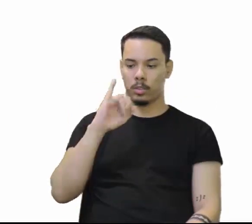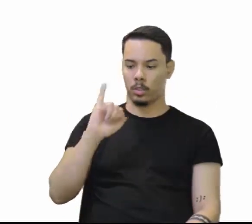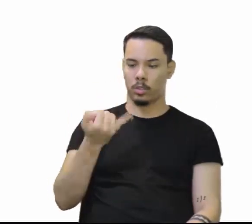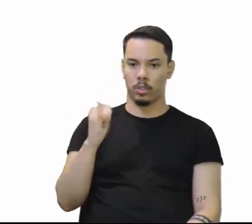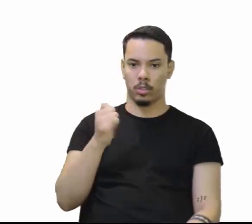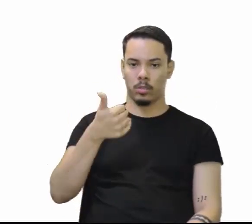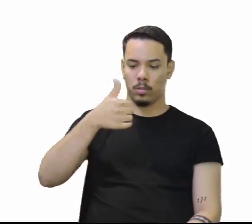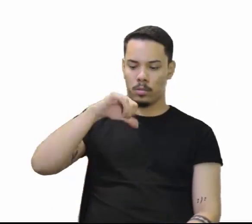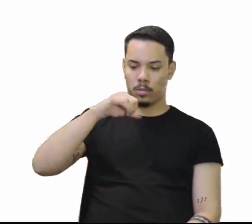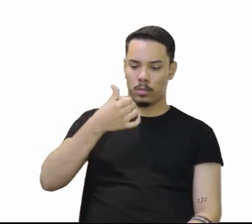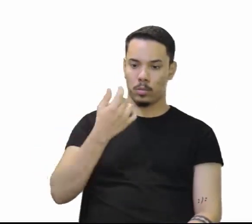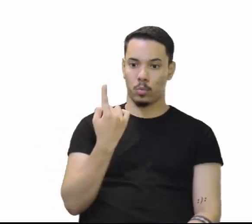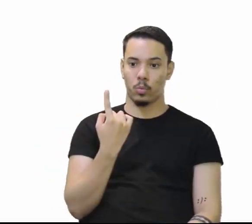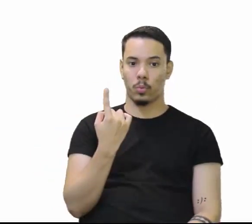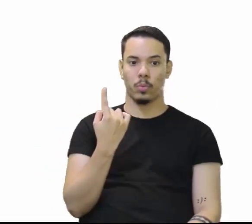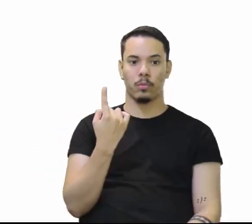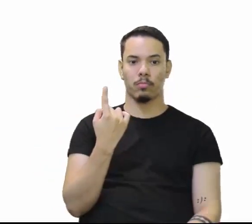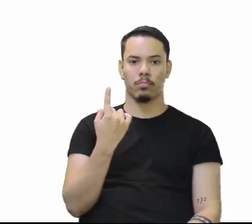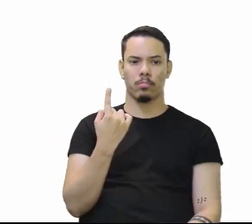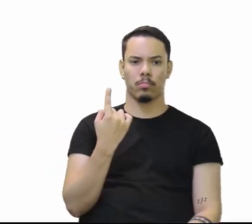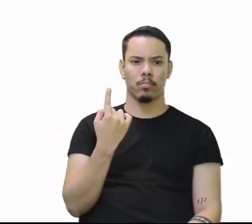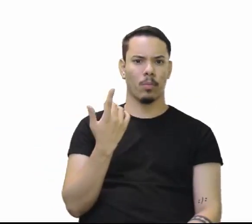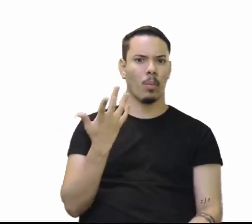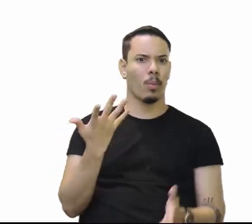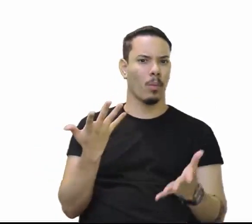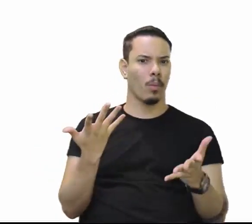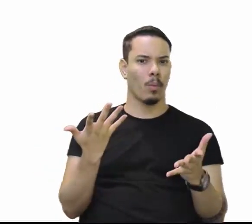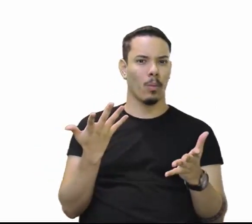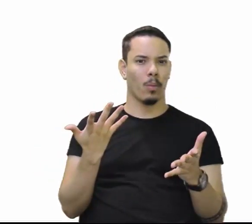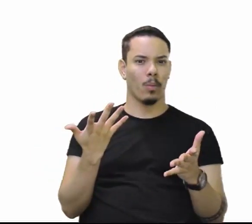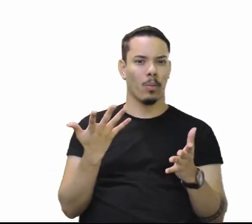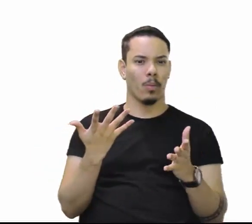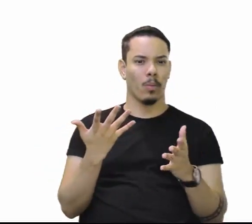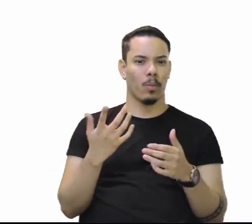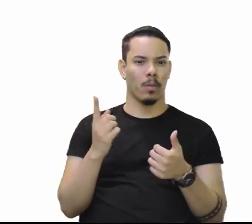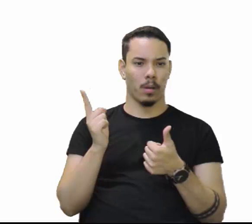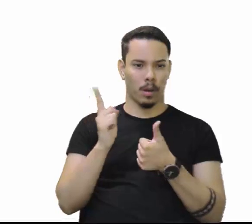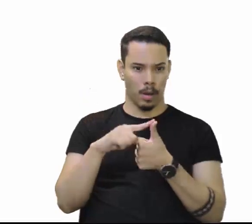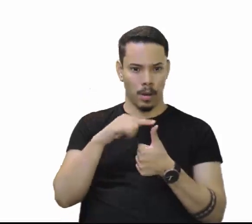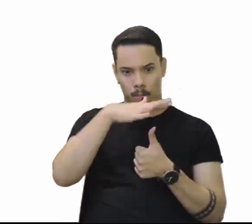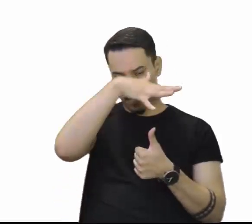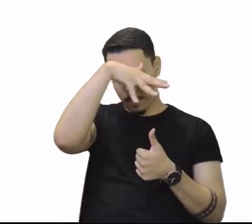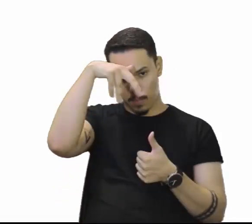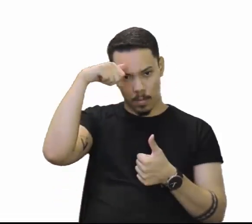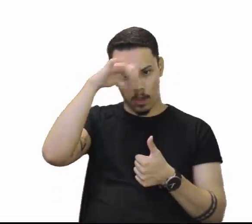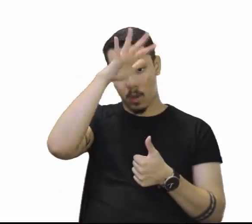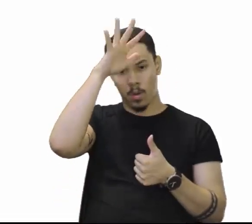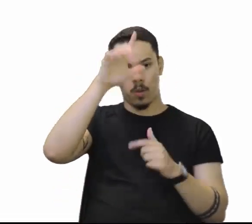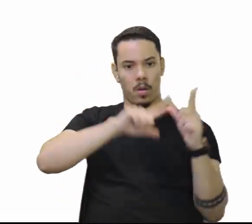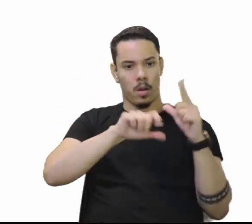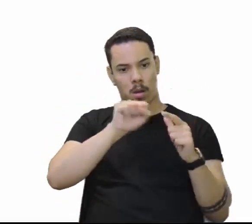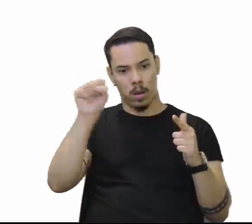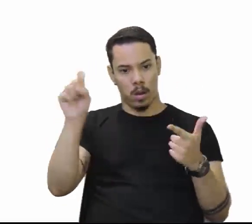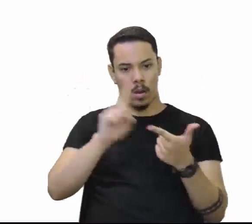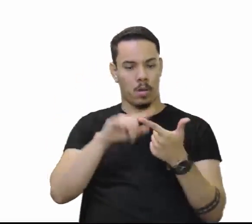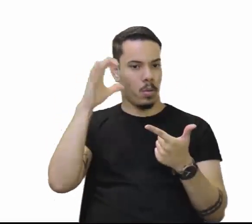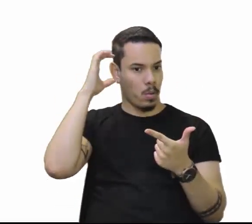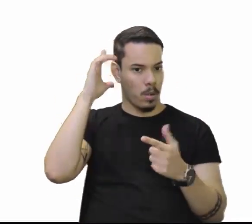de janeiro de 1961. Nós estamos falando de Mato Grosso, Acre, Cuiabá, Acre,